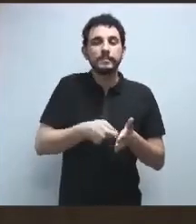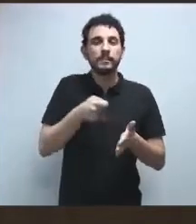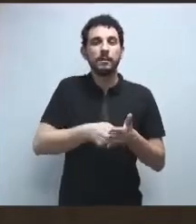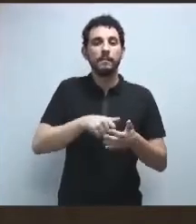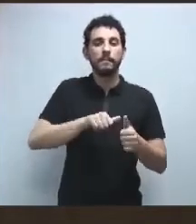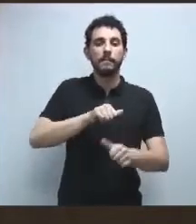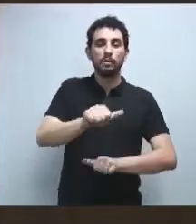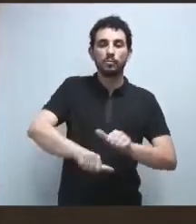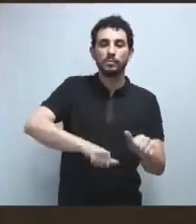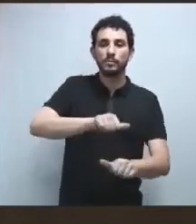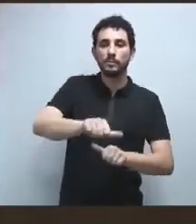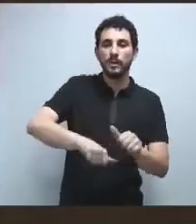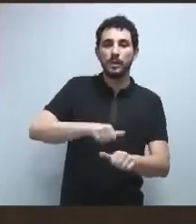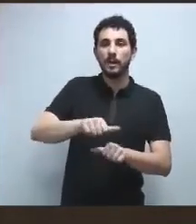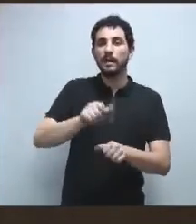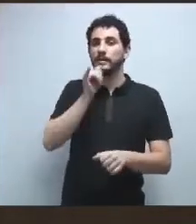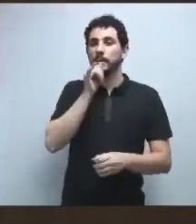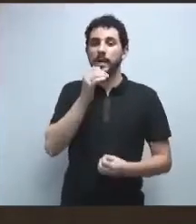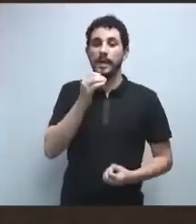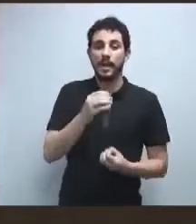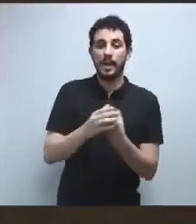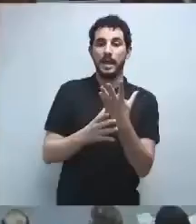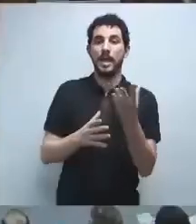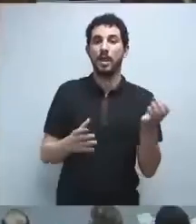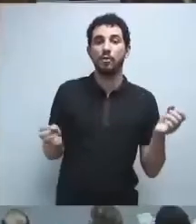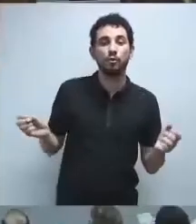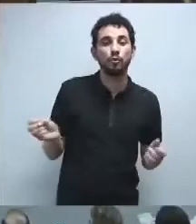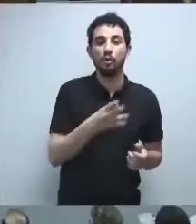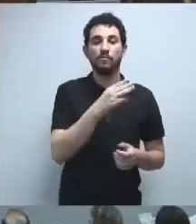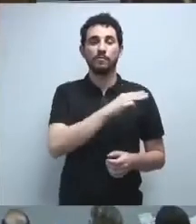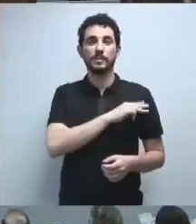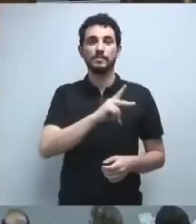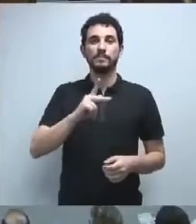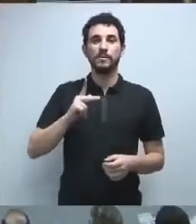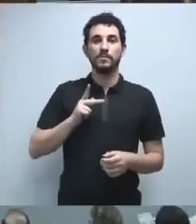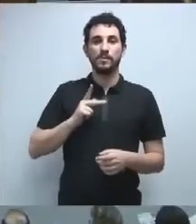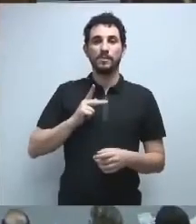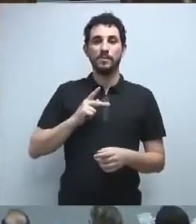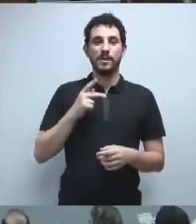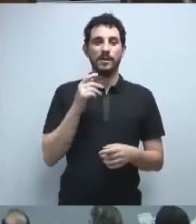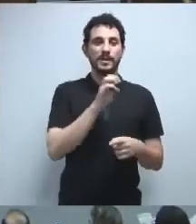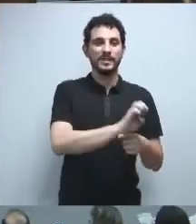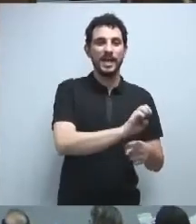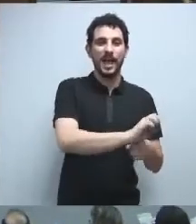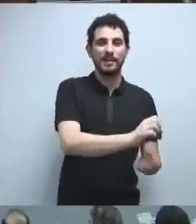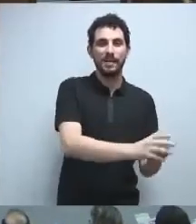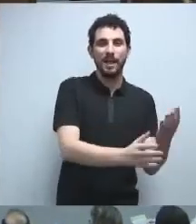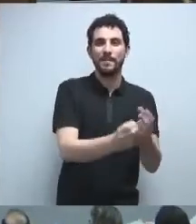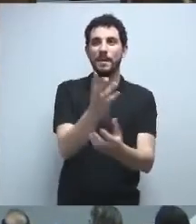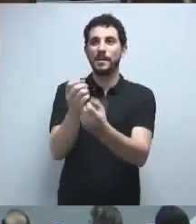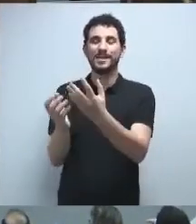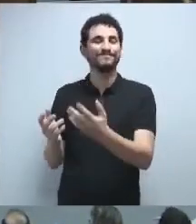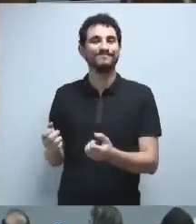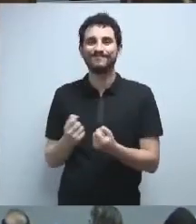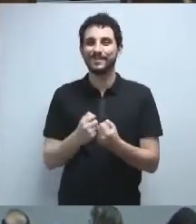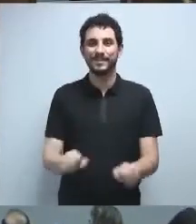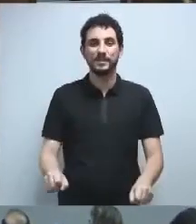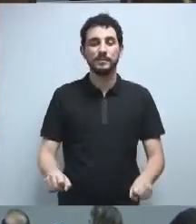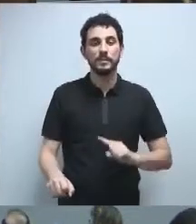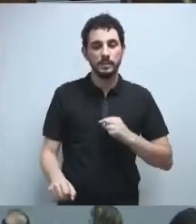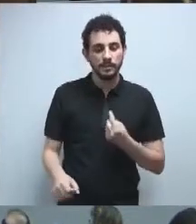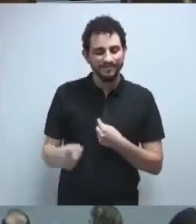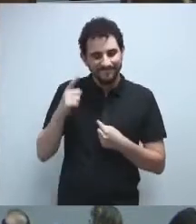criar um novo ministério público partindo dos estados que nós tínhamos que realmente